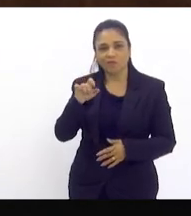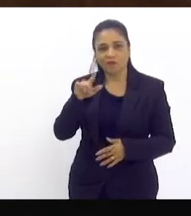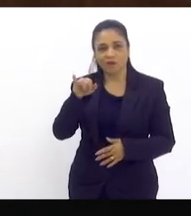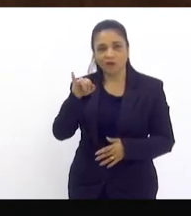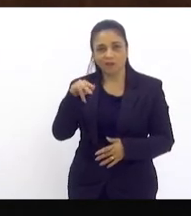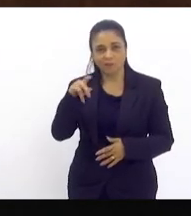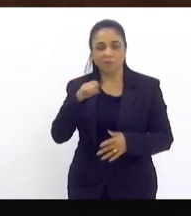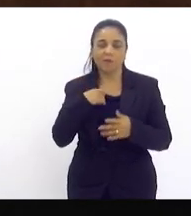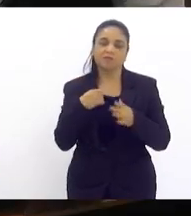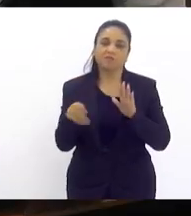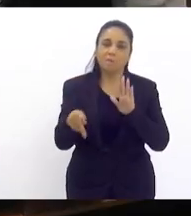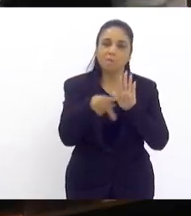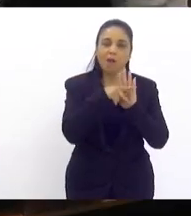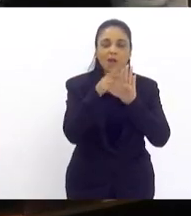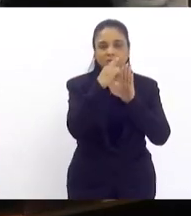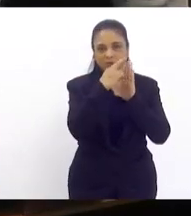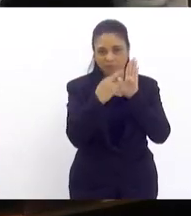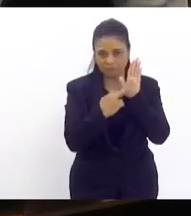rendimento